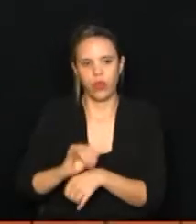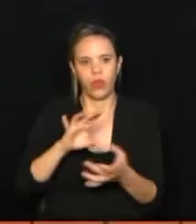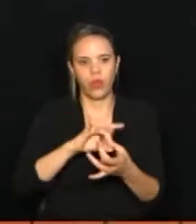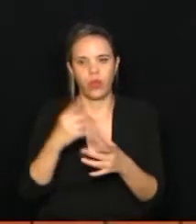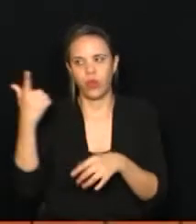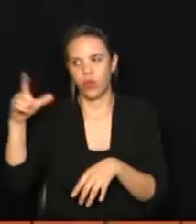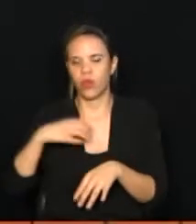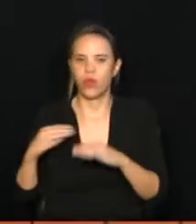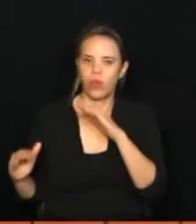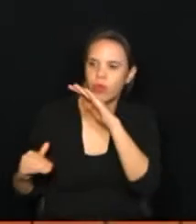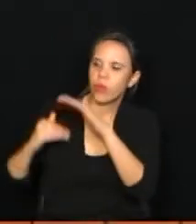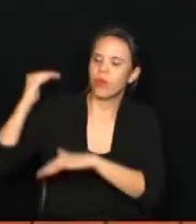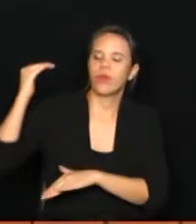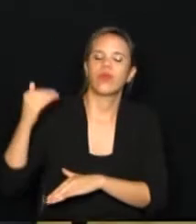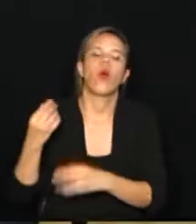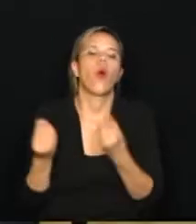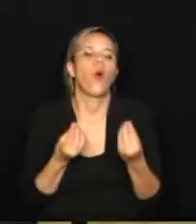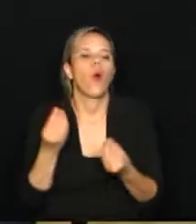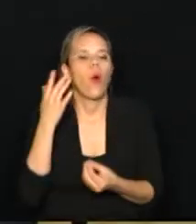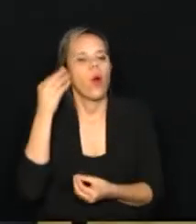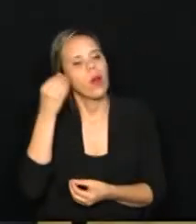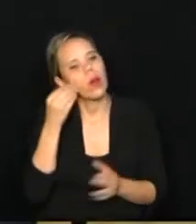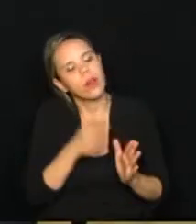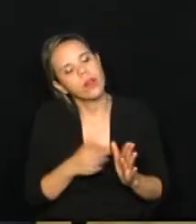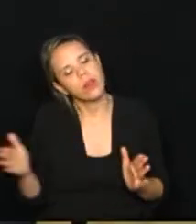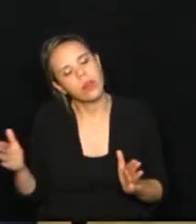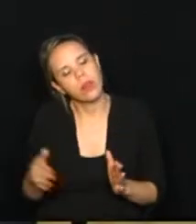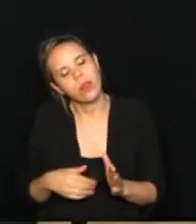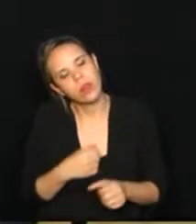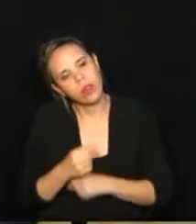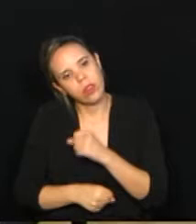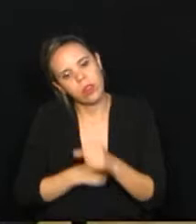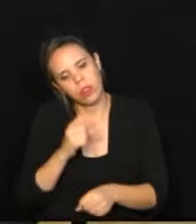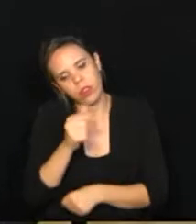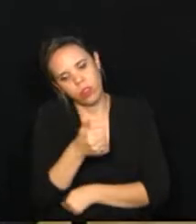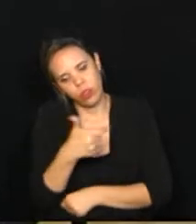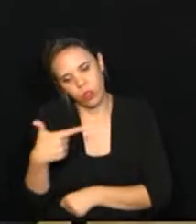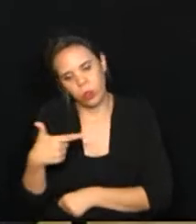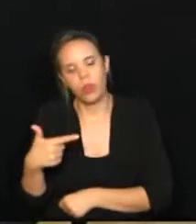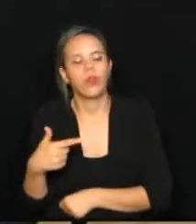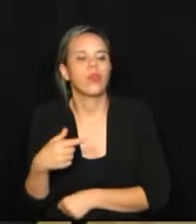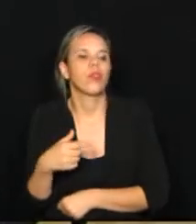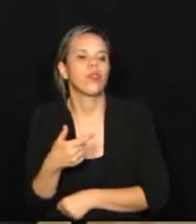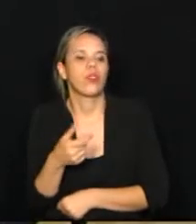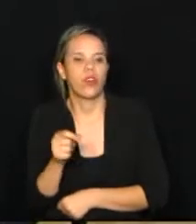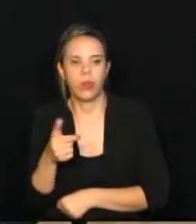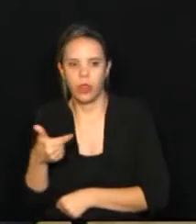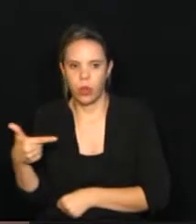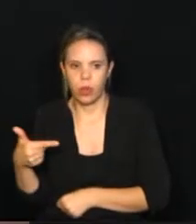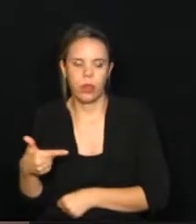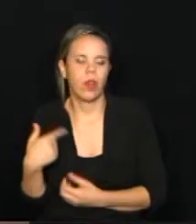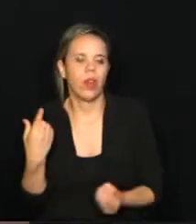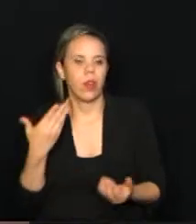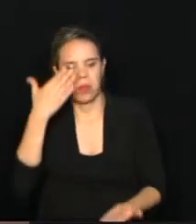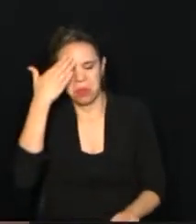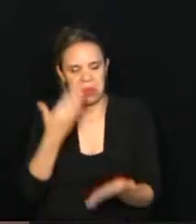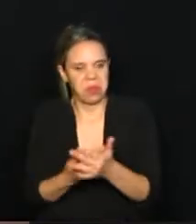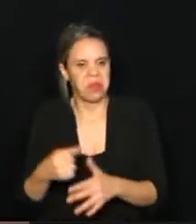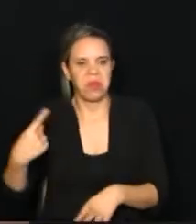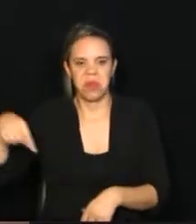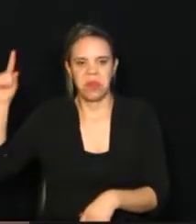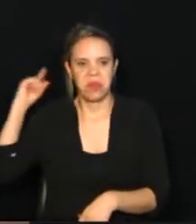outro patamar. Como é que foi esse período para você, esse ano de 2012? Nossa, eu nem acreditei na